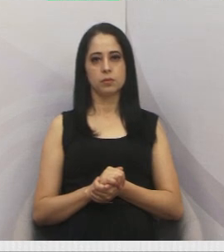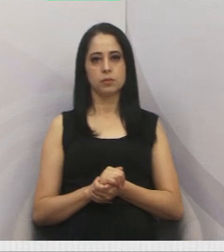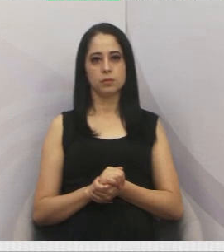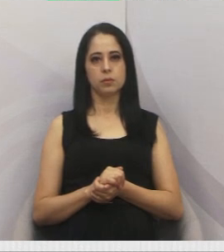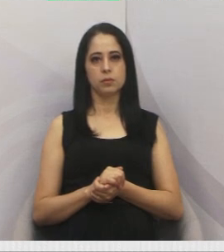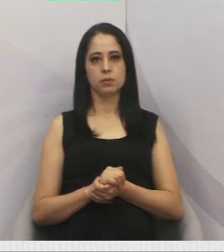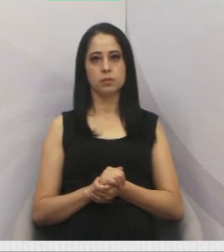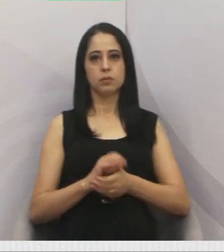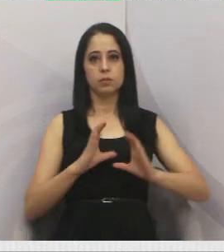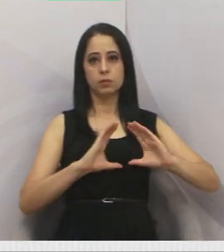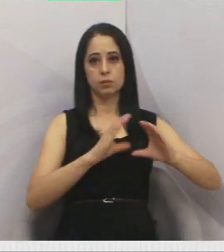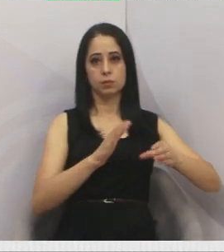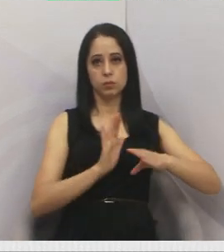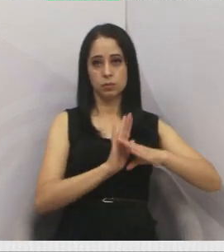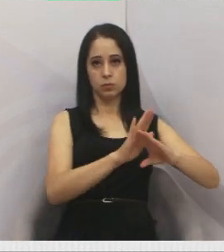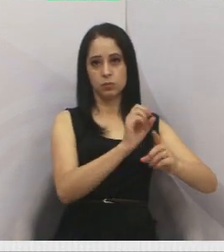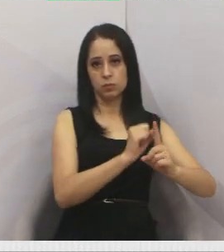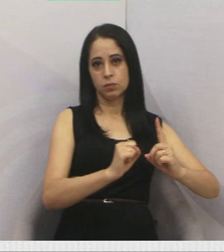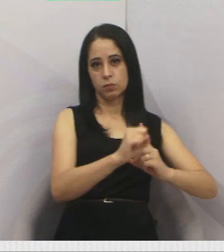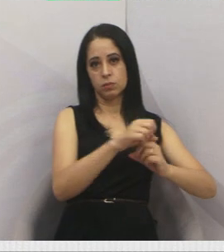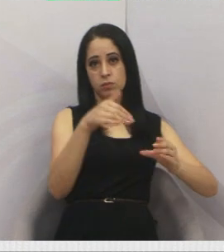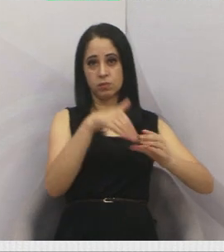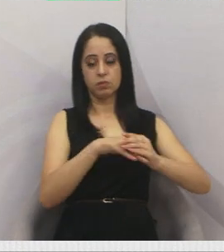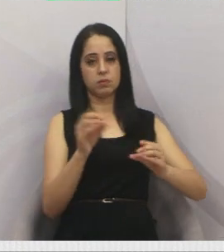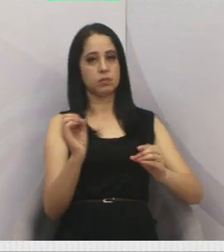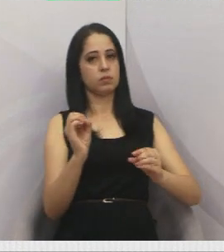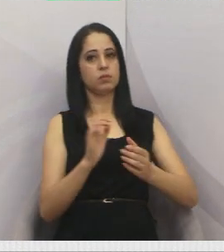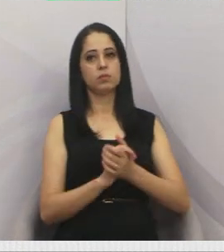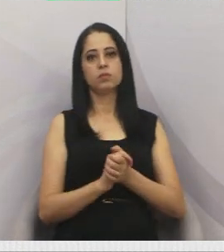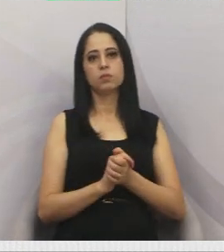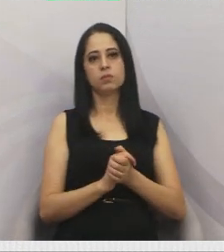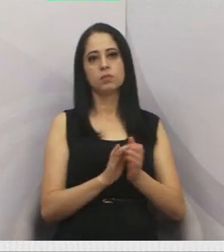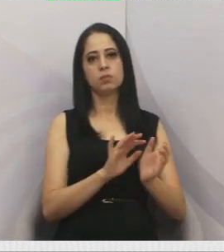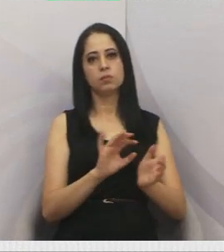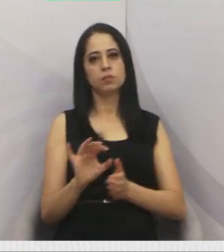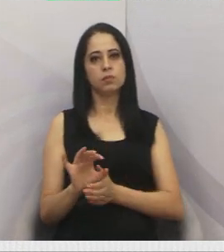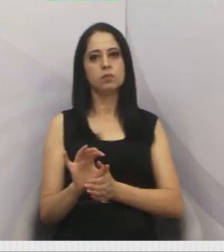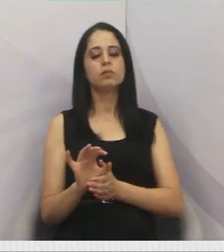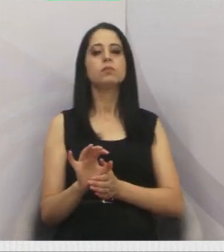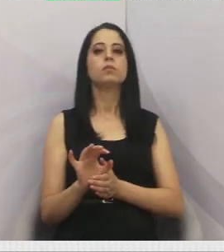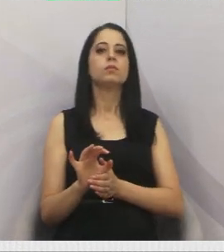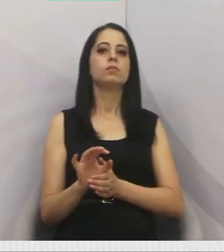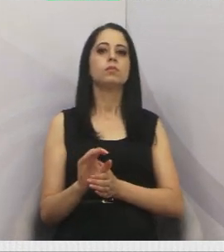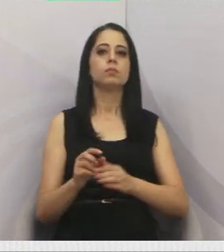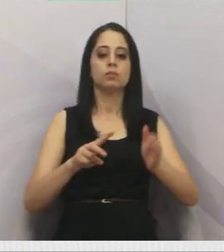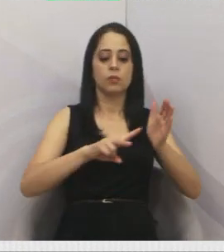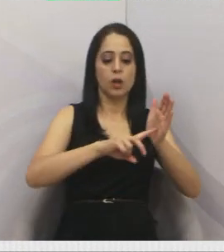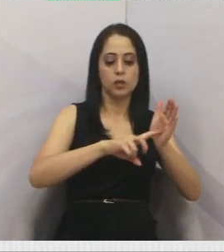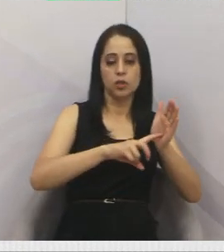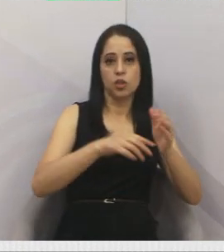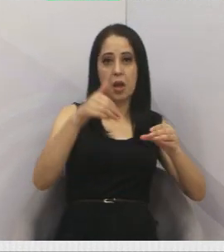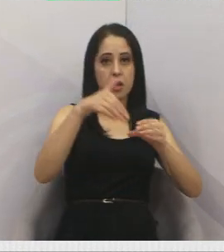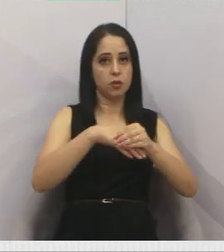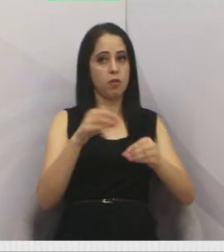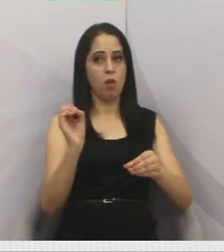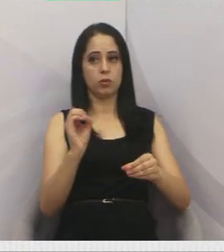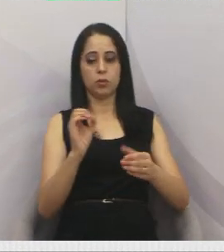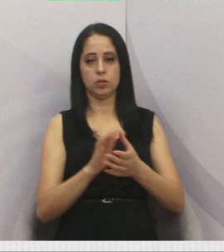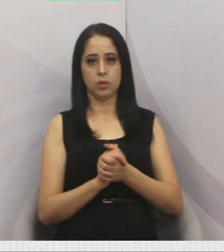Segmento Movimentos Populares e ou Coletivos, voto em branco. Segmento Entidade Classe Sindical, voto em